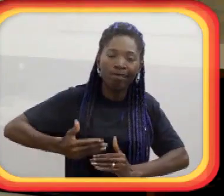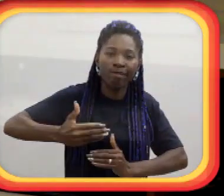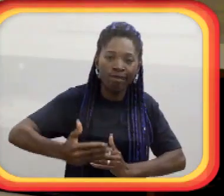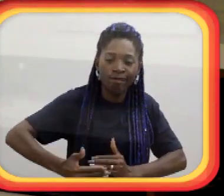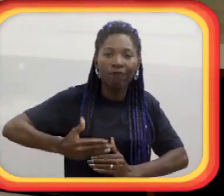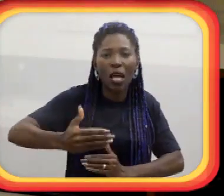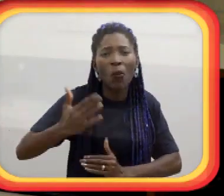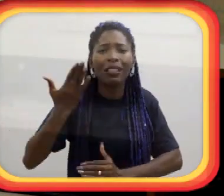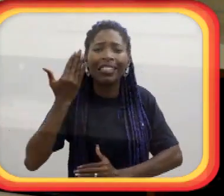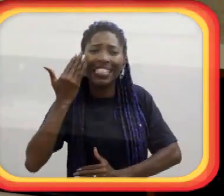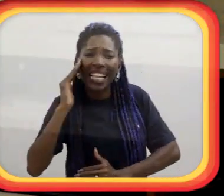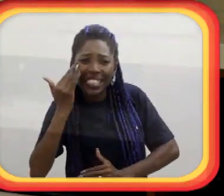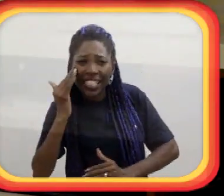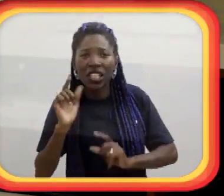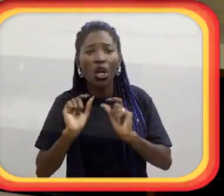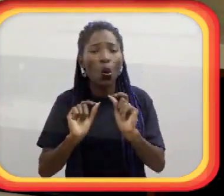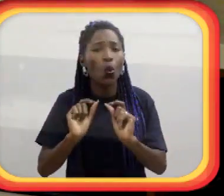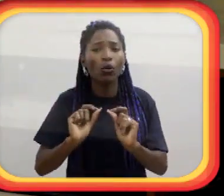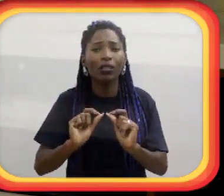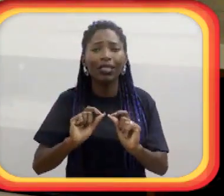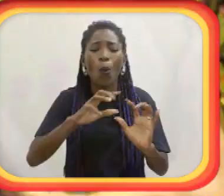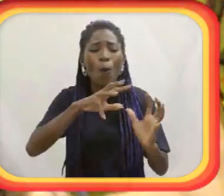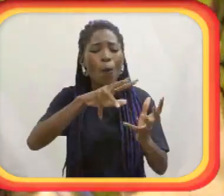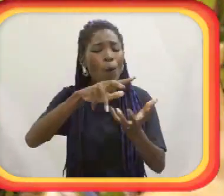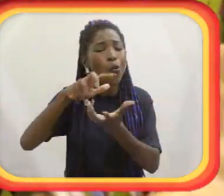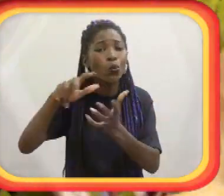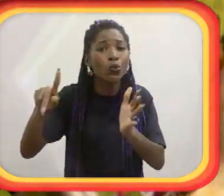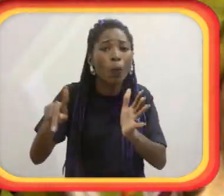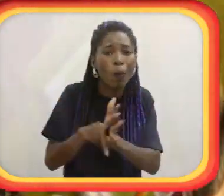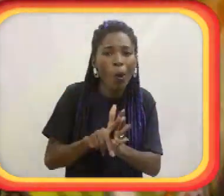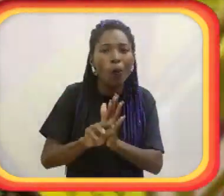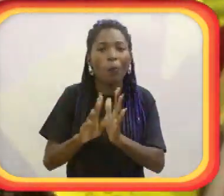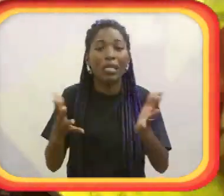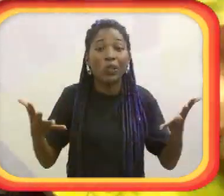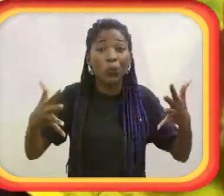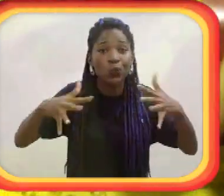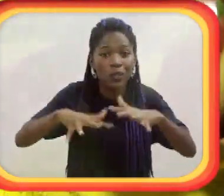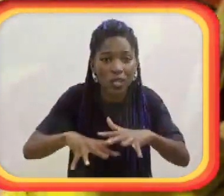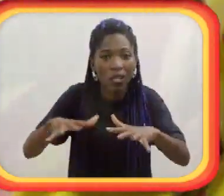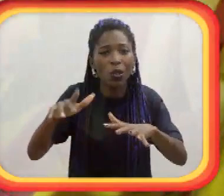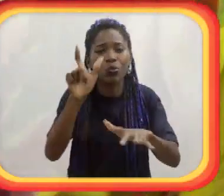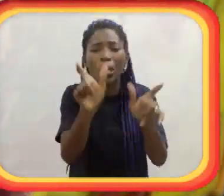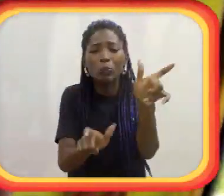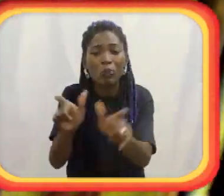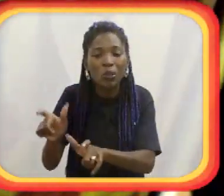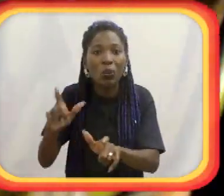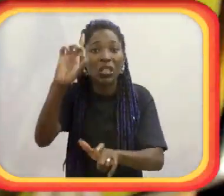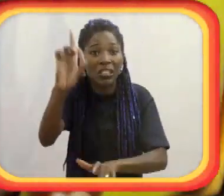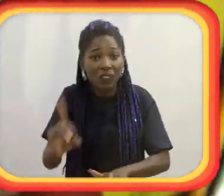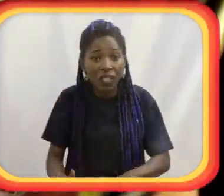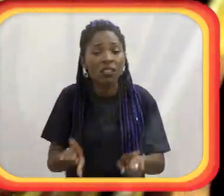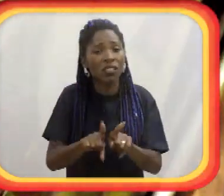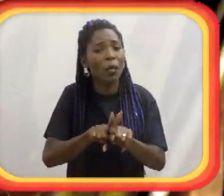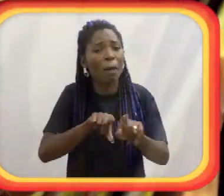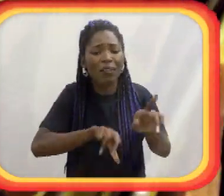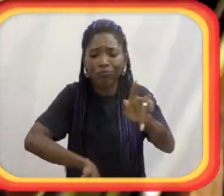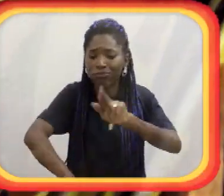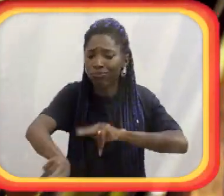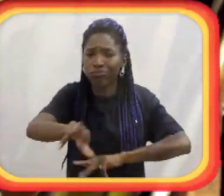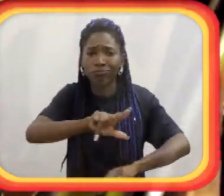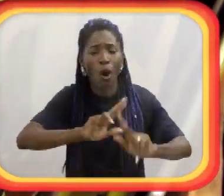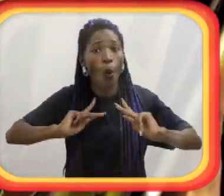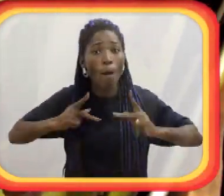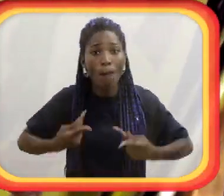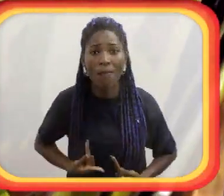nasceu, eu venho me dedicando a entender um pouco mais o universo da inclusão das pessoas com deficiência e a diversidade humana